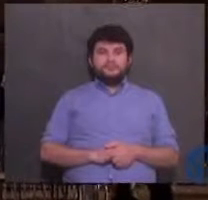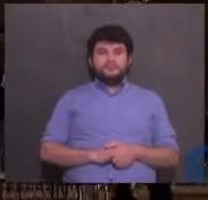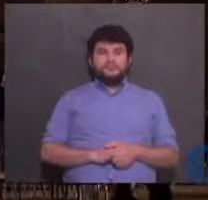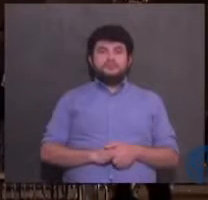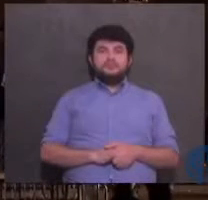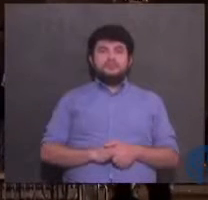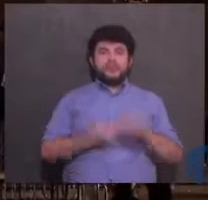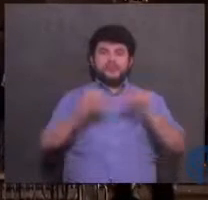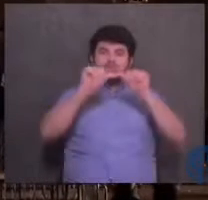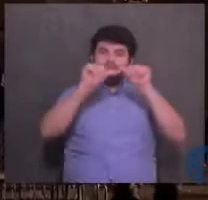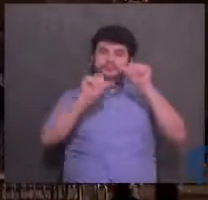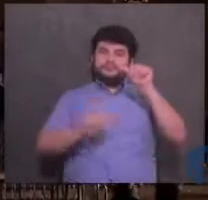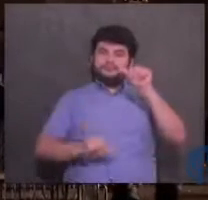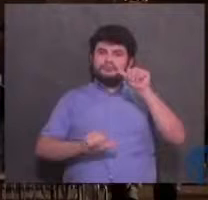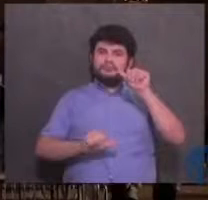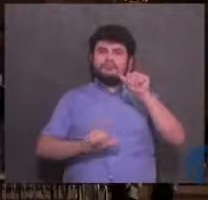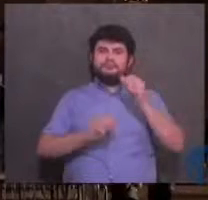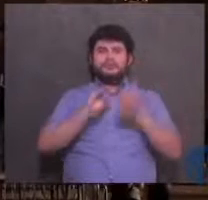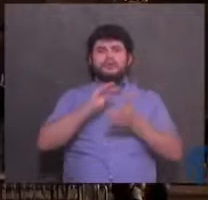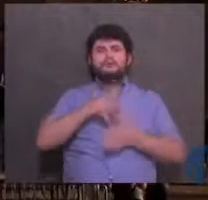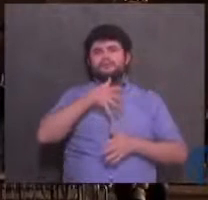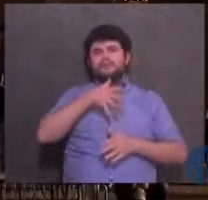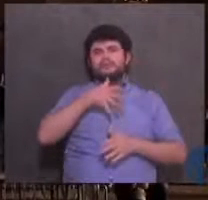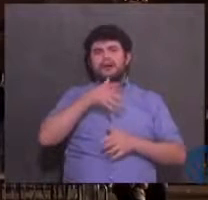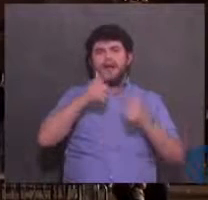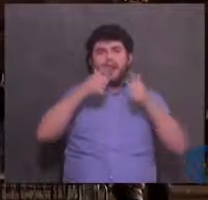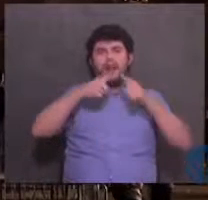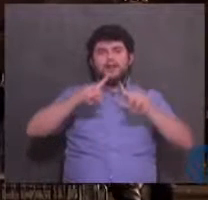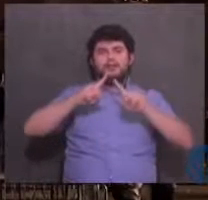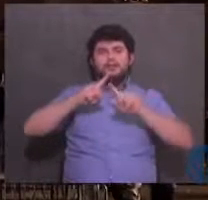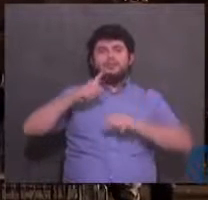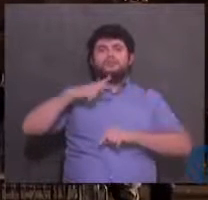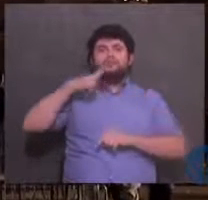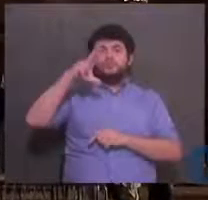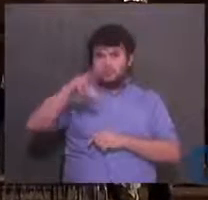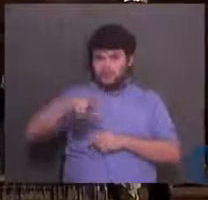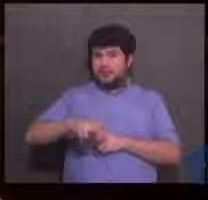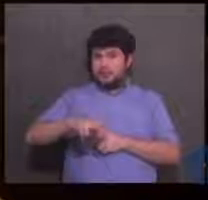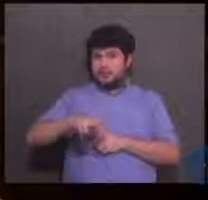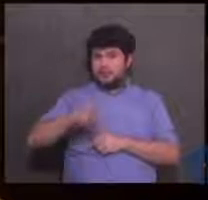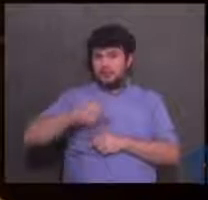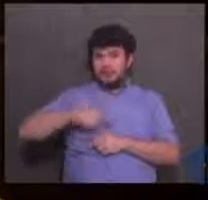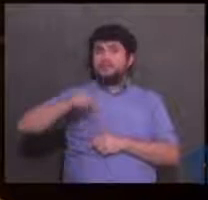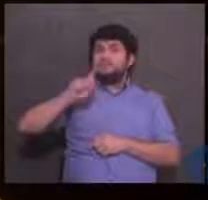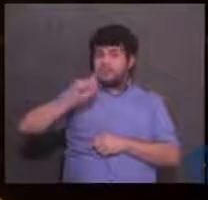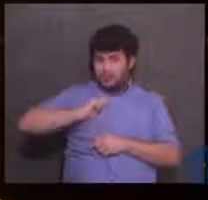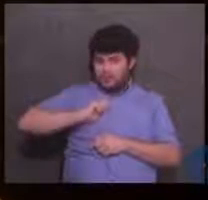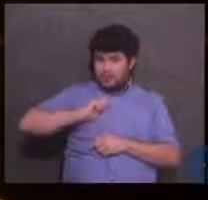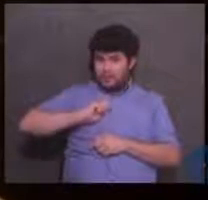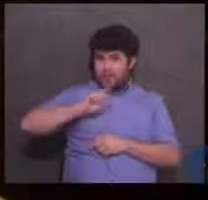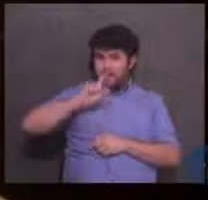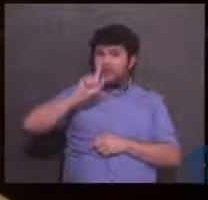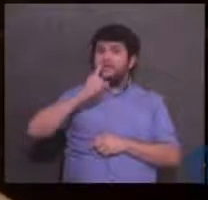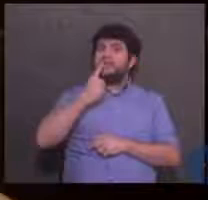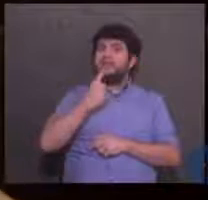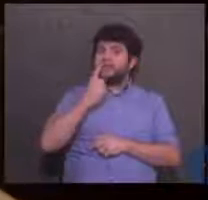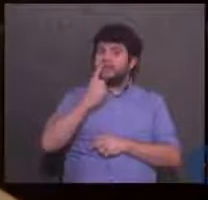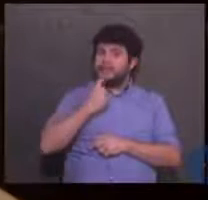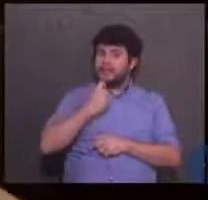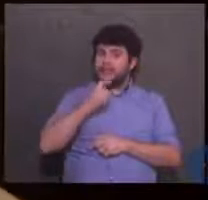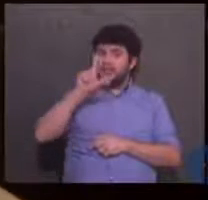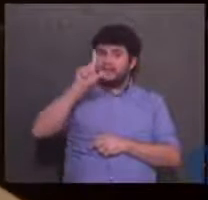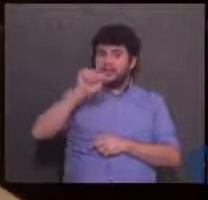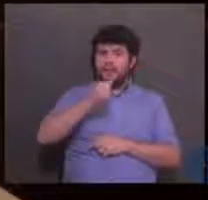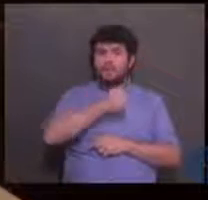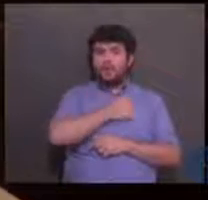O Evangelho será proclamado em português, espanhol, inglês e